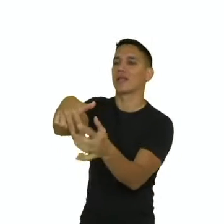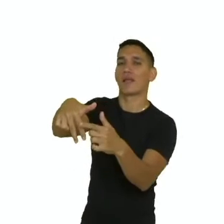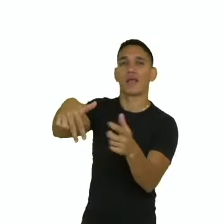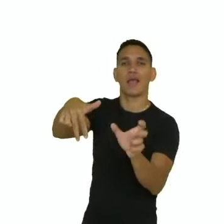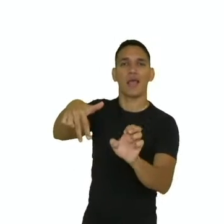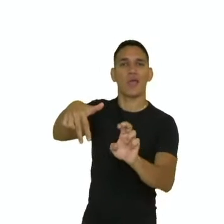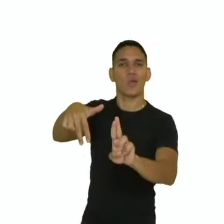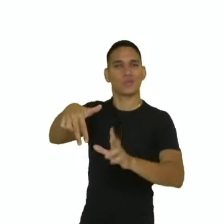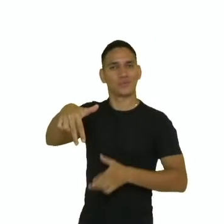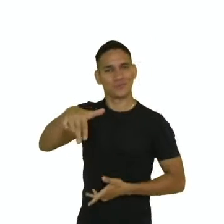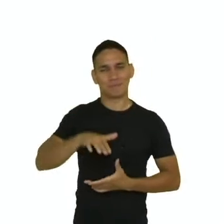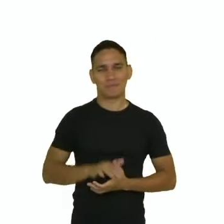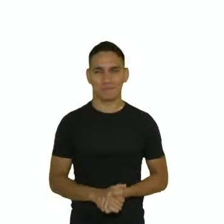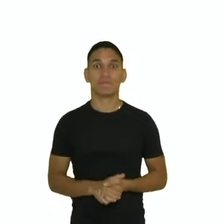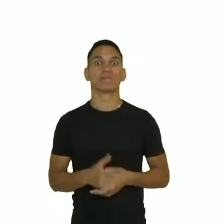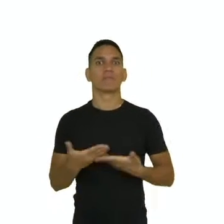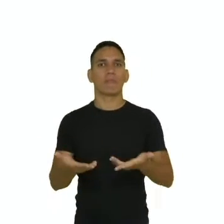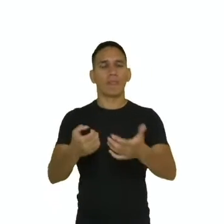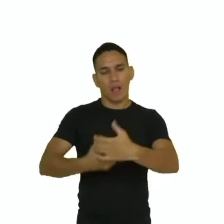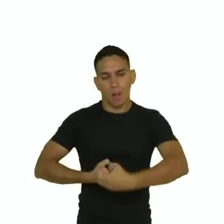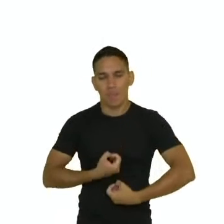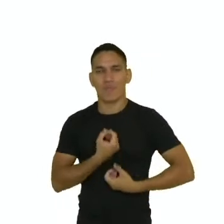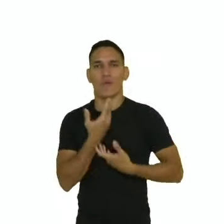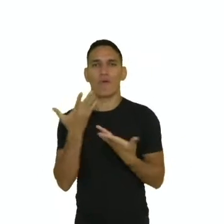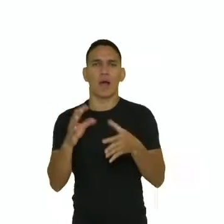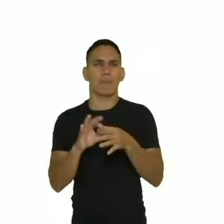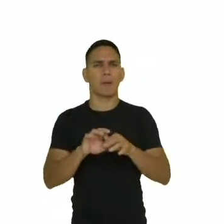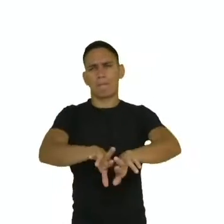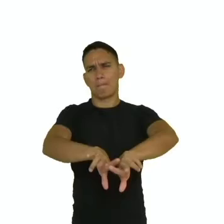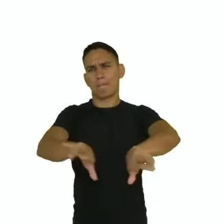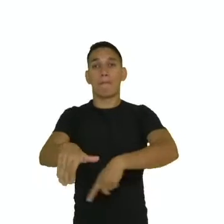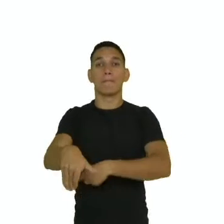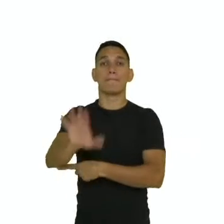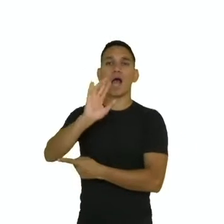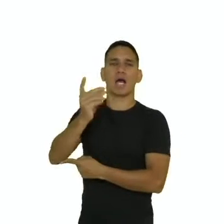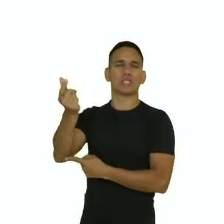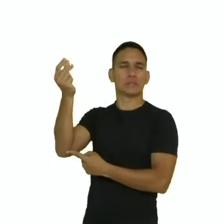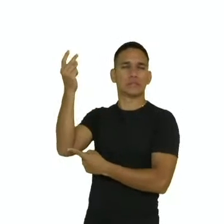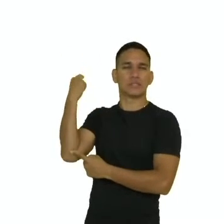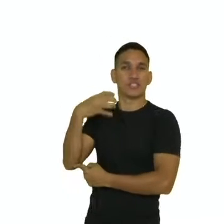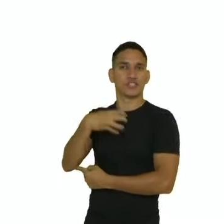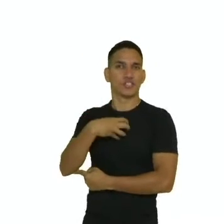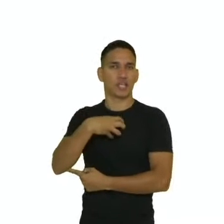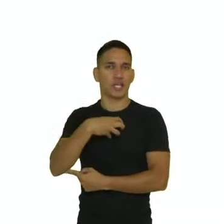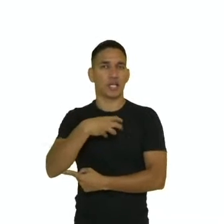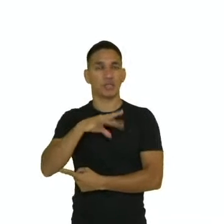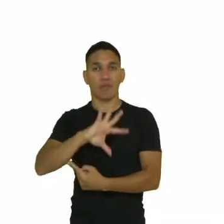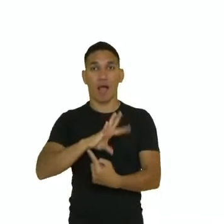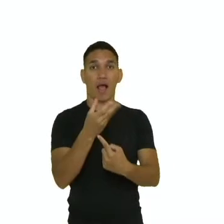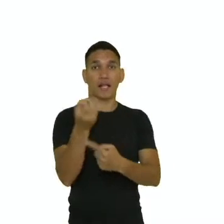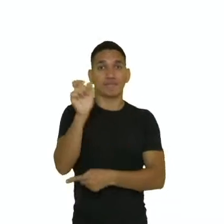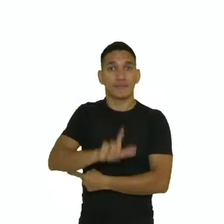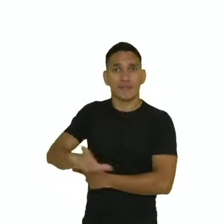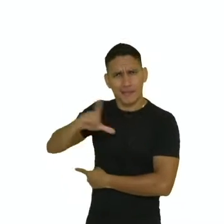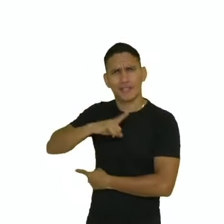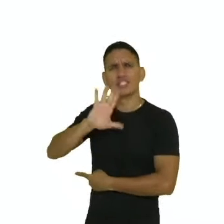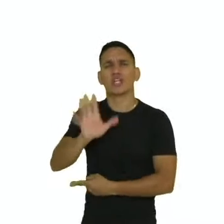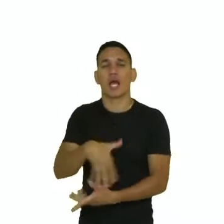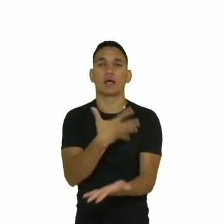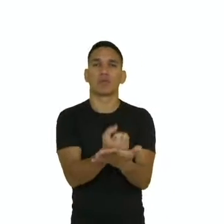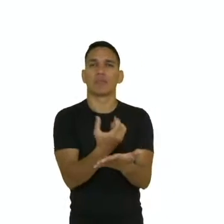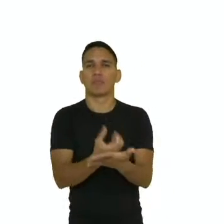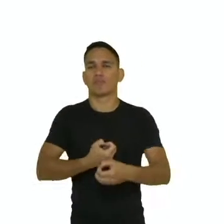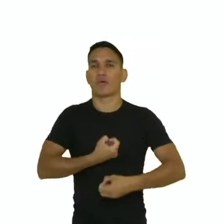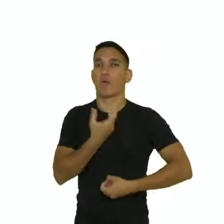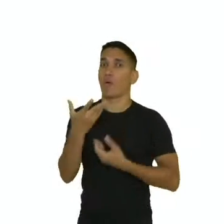poesia. Bom, a poesia está entre as mais antigas formas de arte literária, havendo registros de poesias